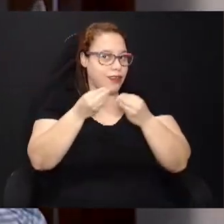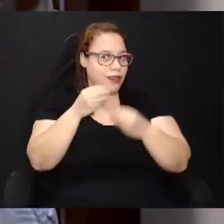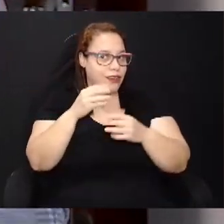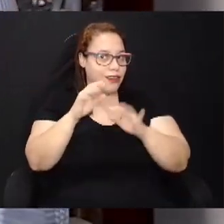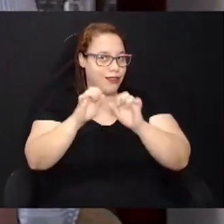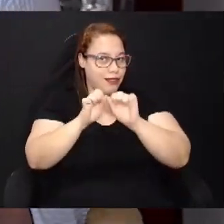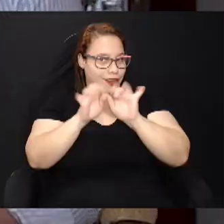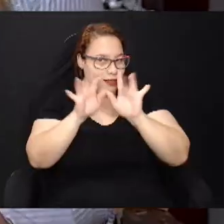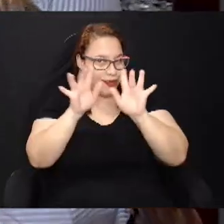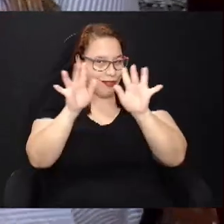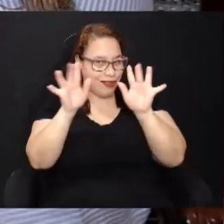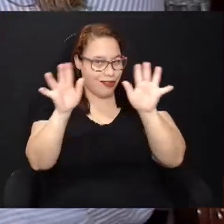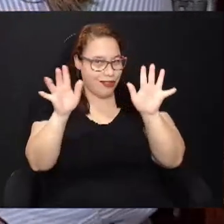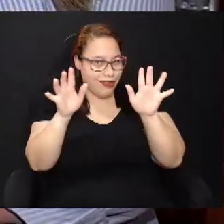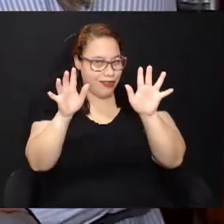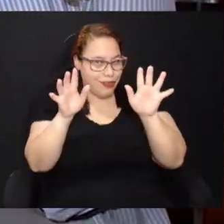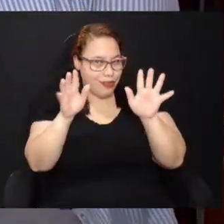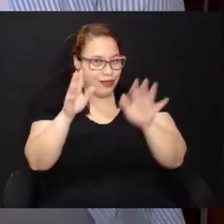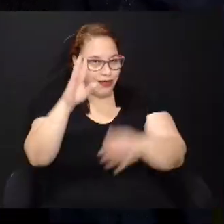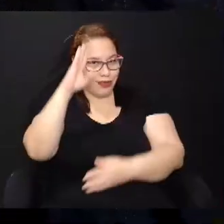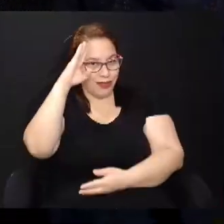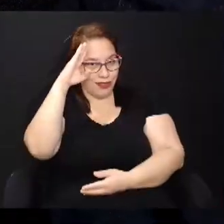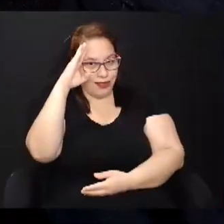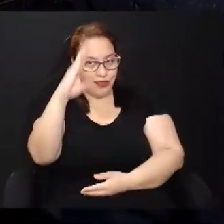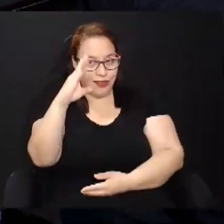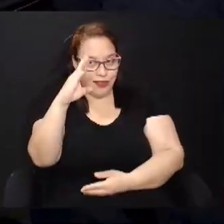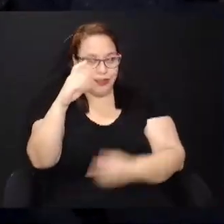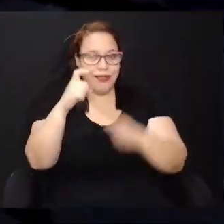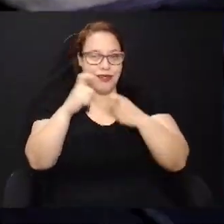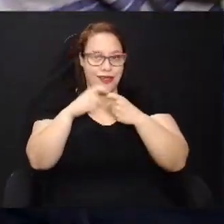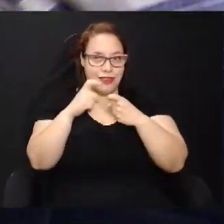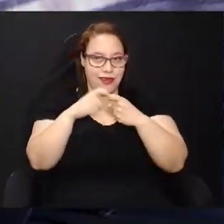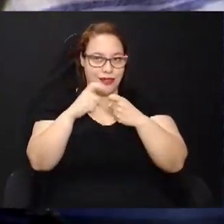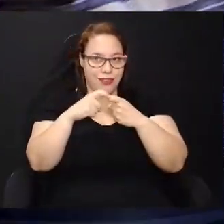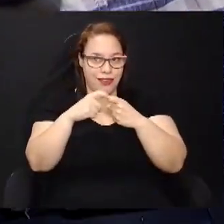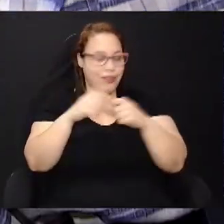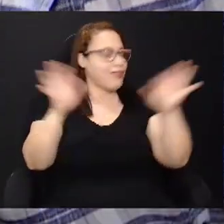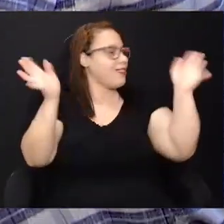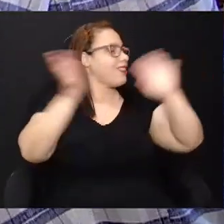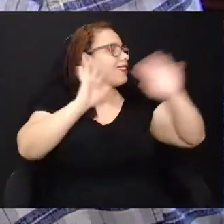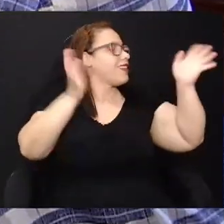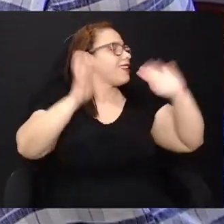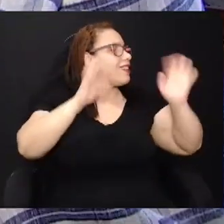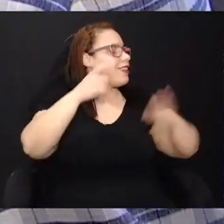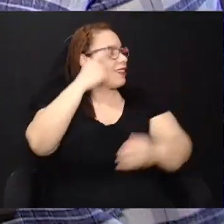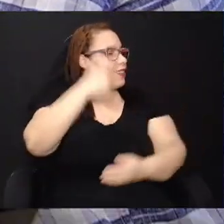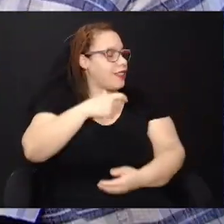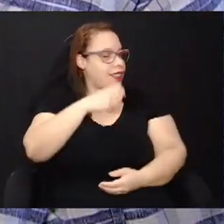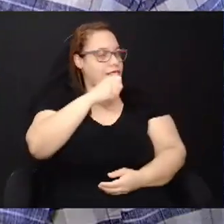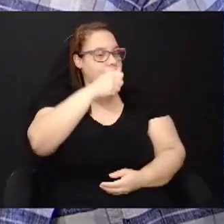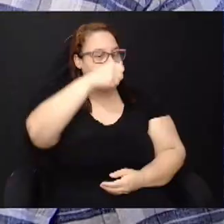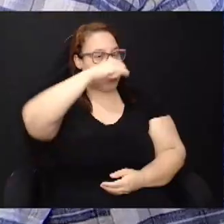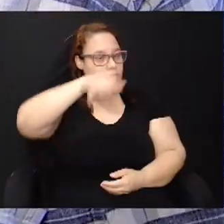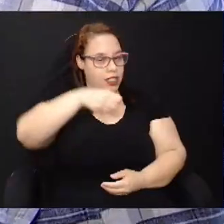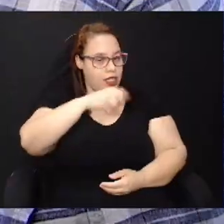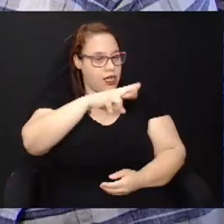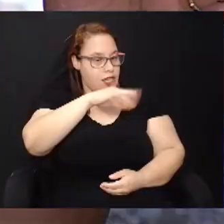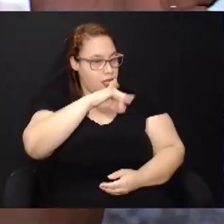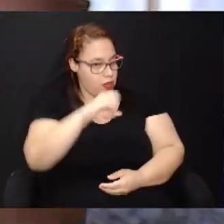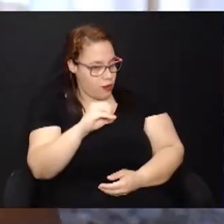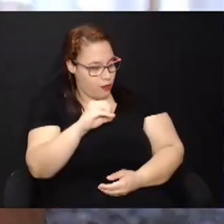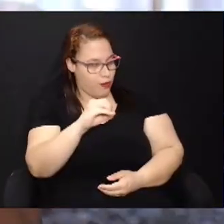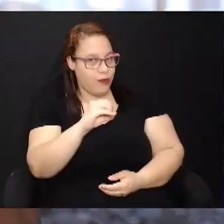tornar o remédio principal da medicina. Olá pessoal, meu nome é Jamiro Vanderlei, nasci em